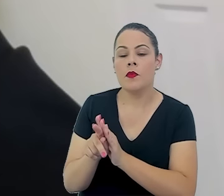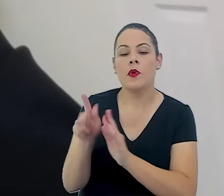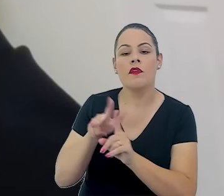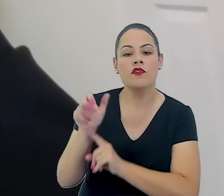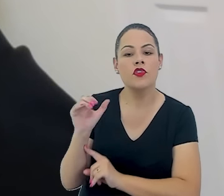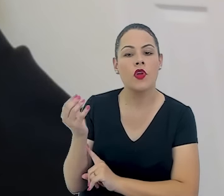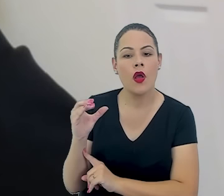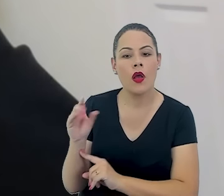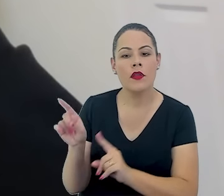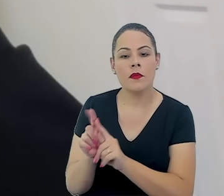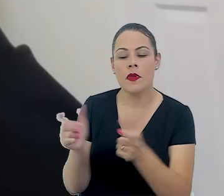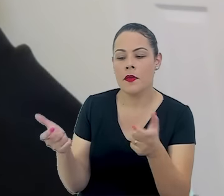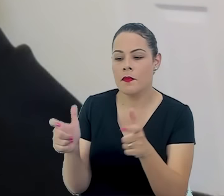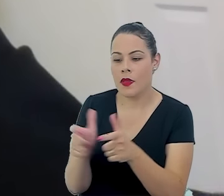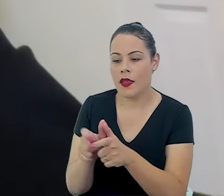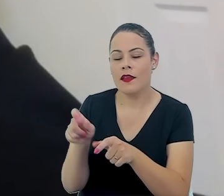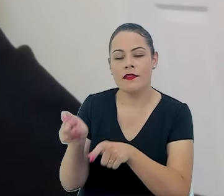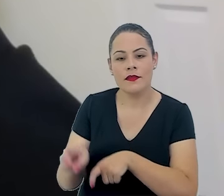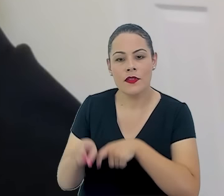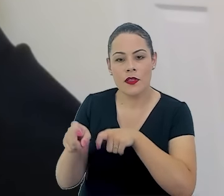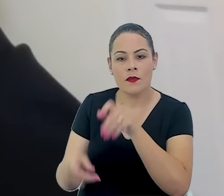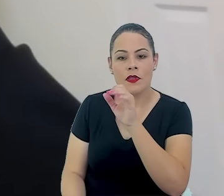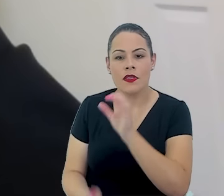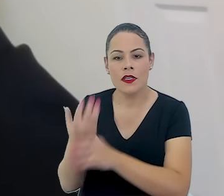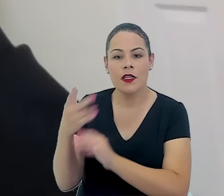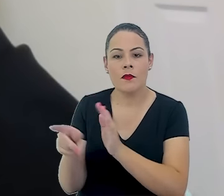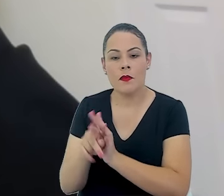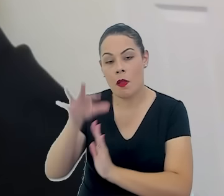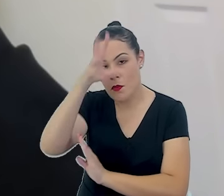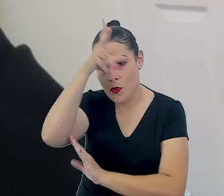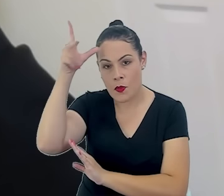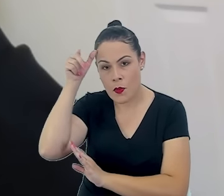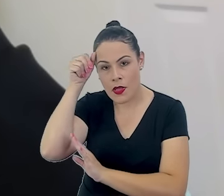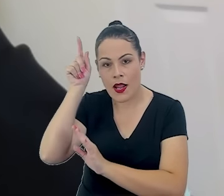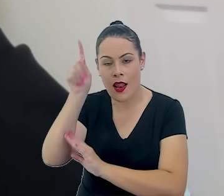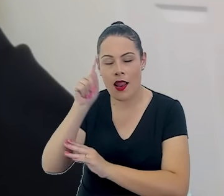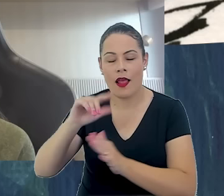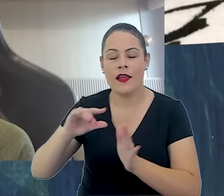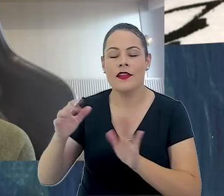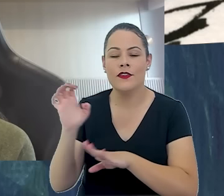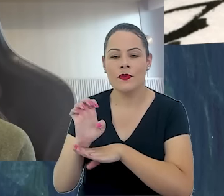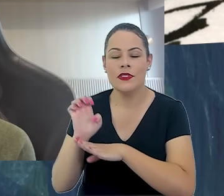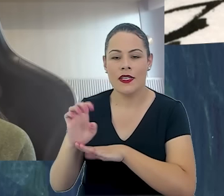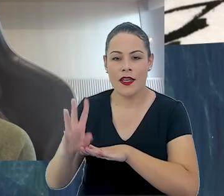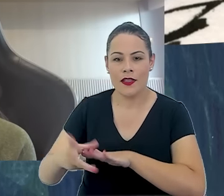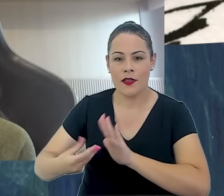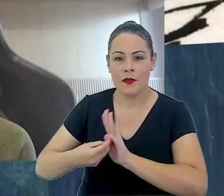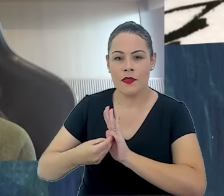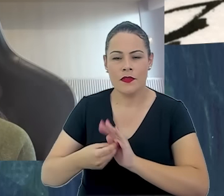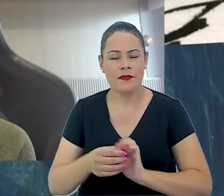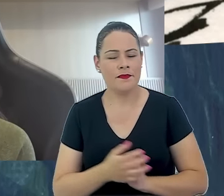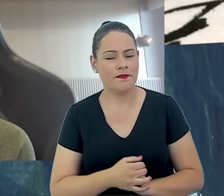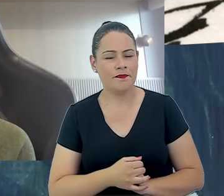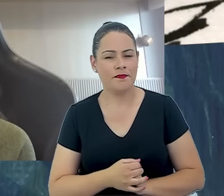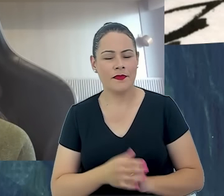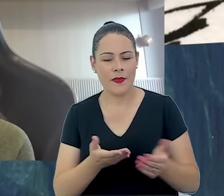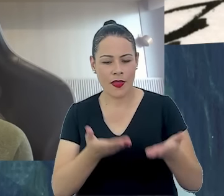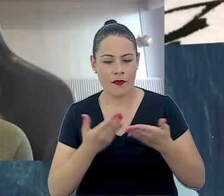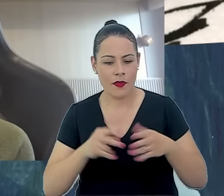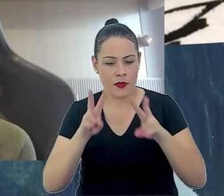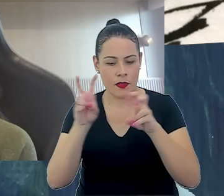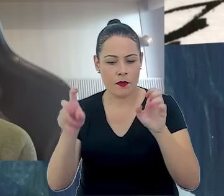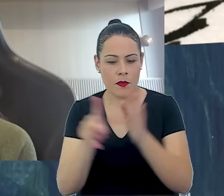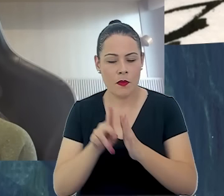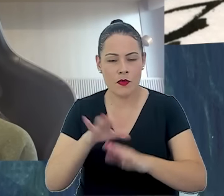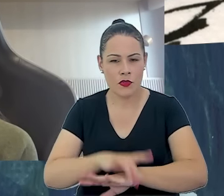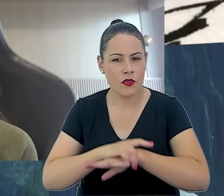produtores de Guaraná no estado do Amazonas. porque você trouxe a questão do seguro, que eu acho